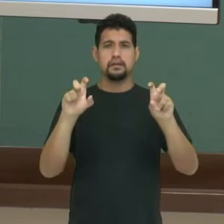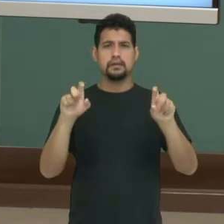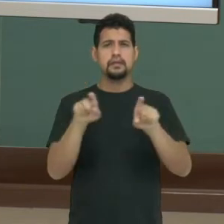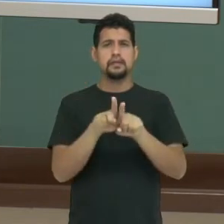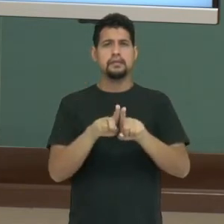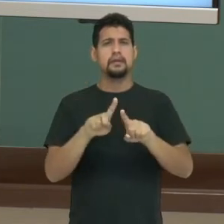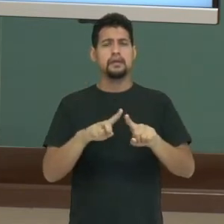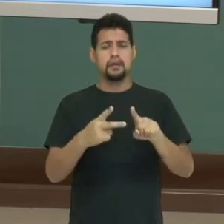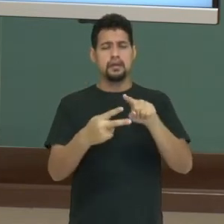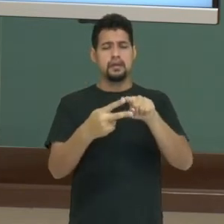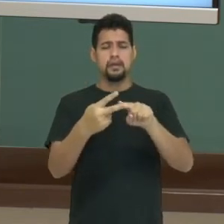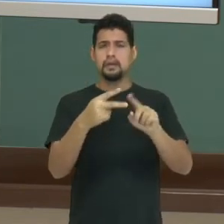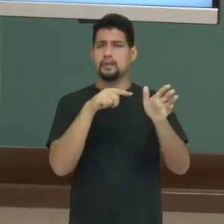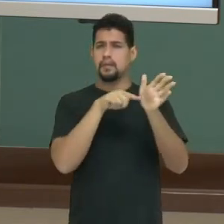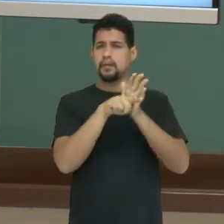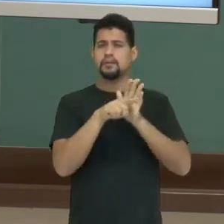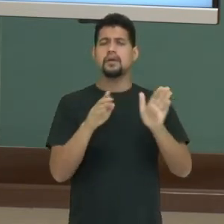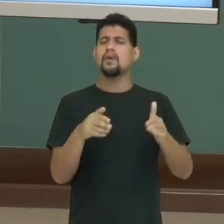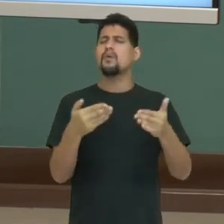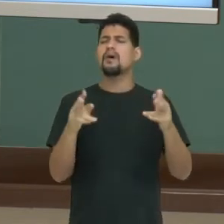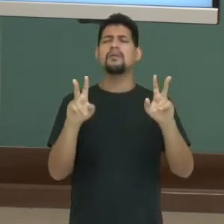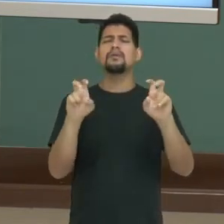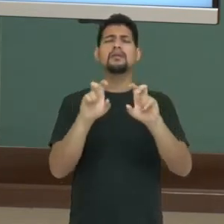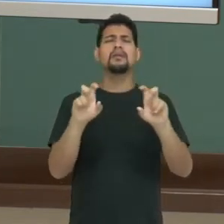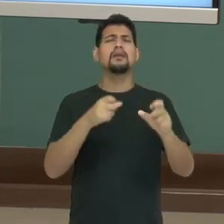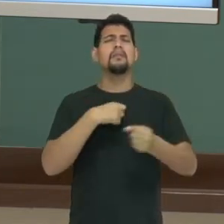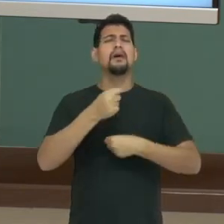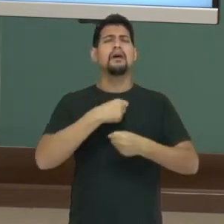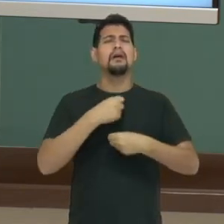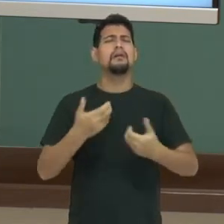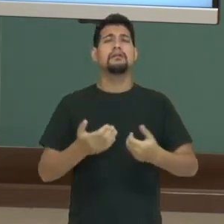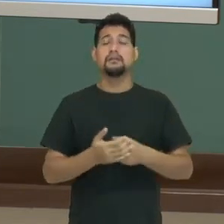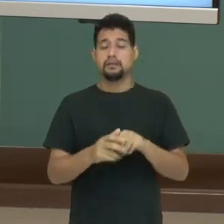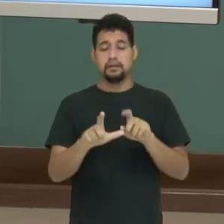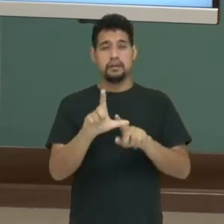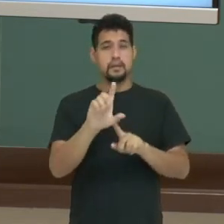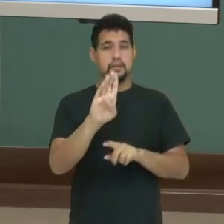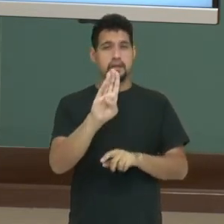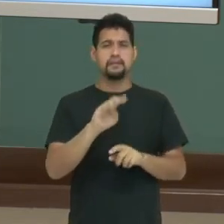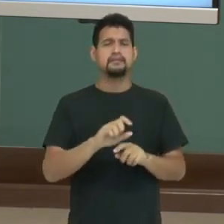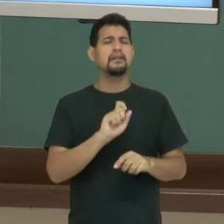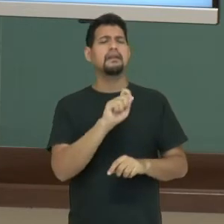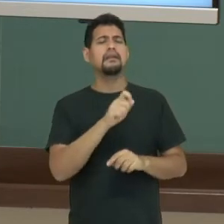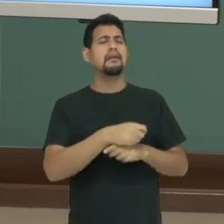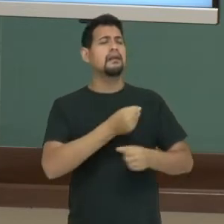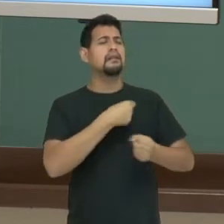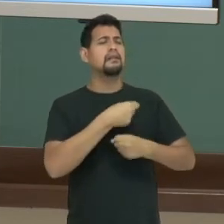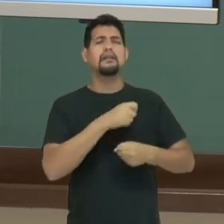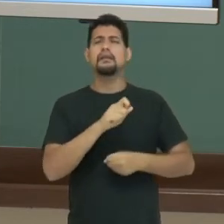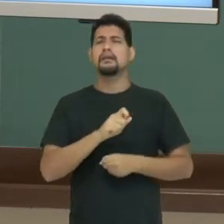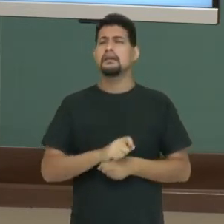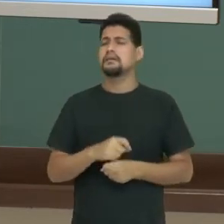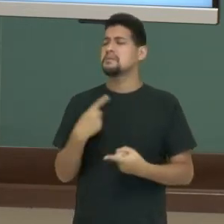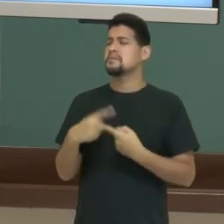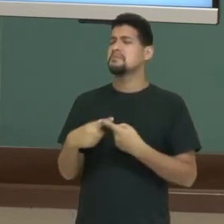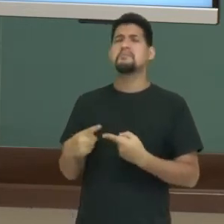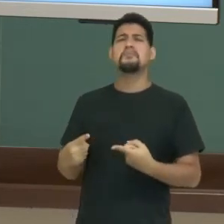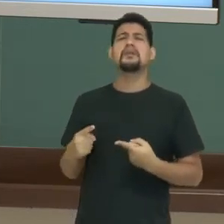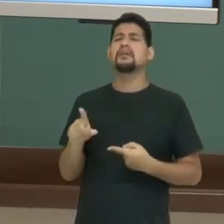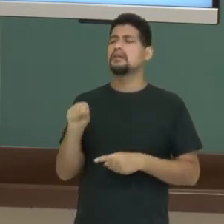isso temos duas perguntas. Qual é o tema da entrevista? E letra B, quem é o entrevistado? Por que ele